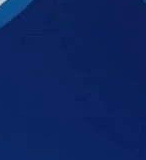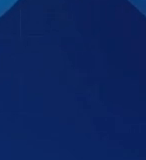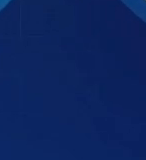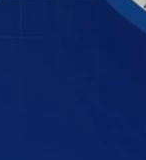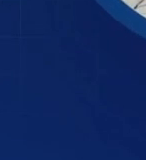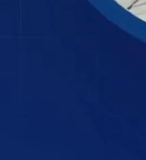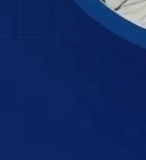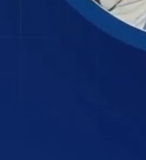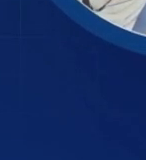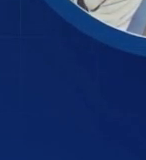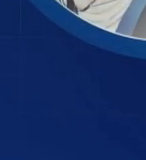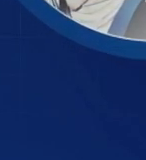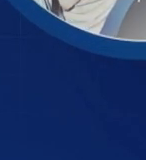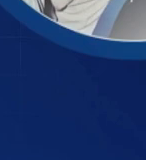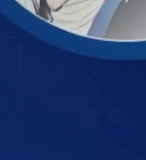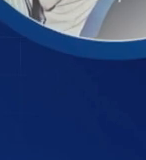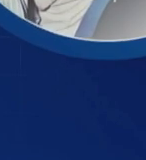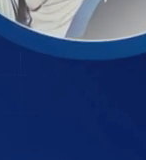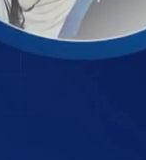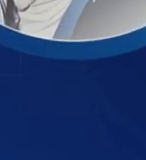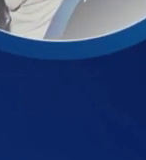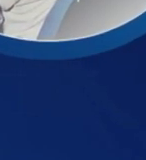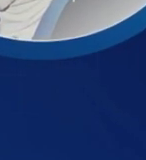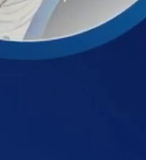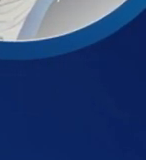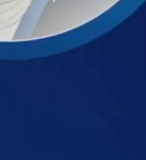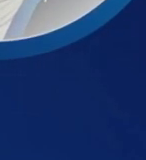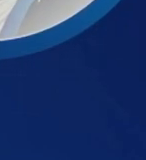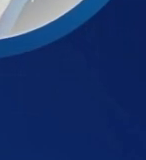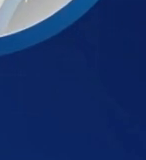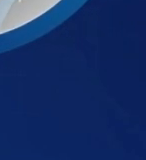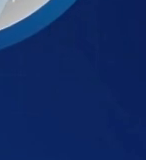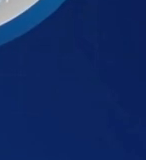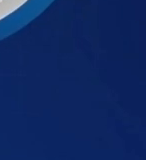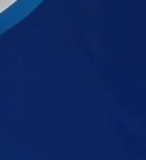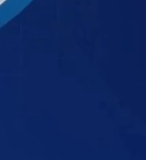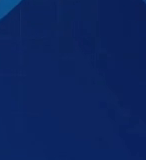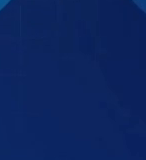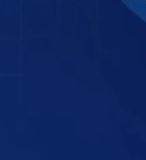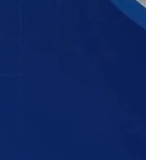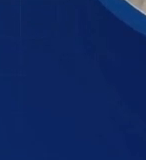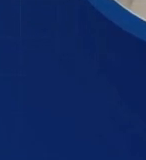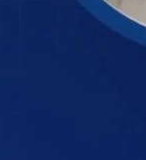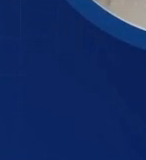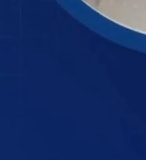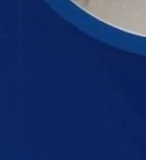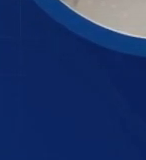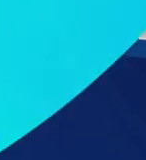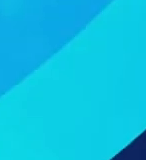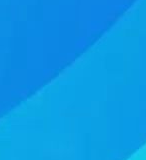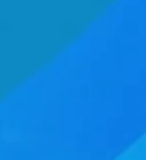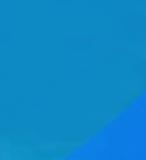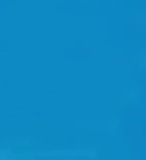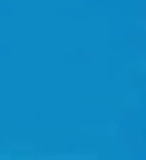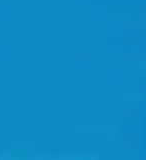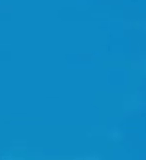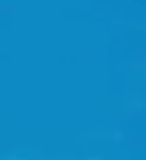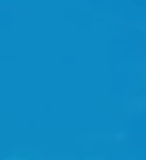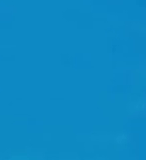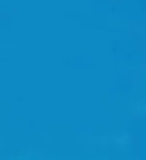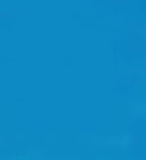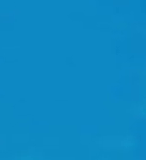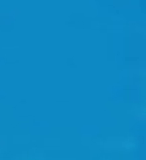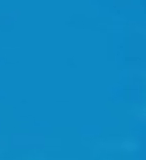a história da FEUESC foi iniciada em Joinville, com apoio dos sindicatos de diversas regiões do estado. Tércio